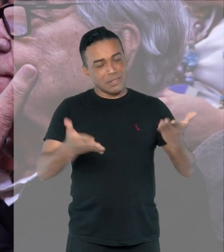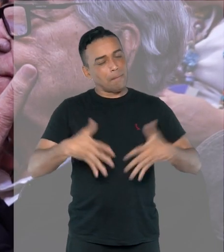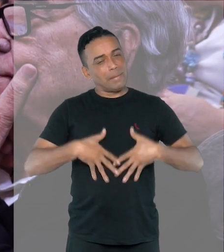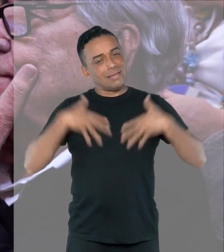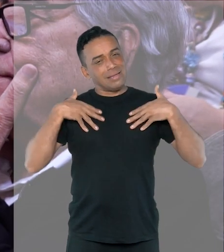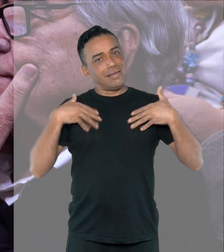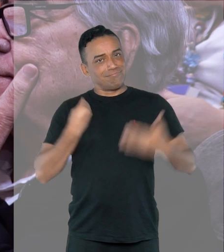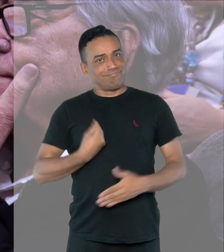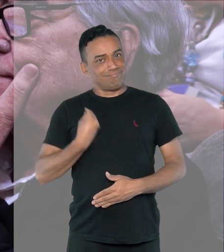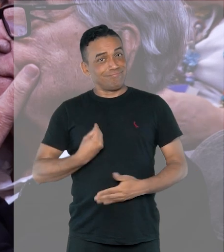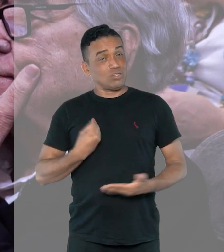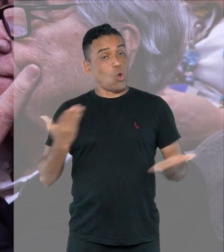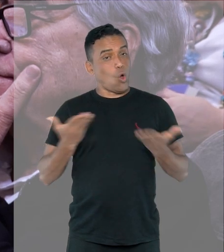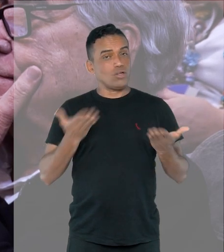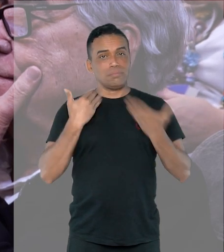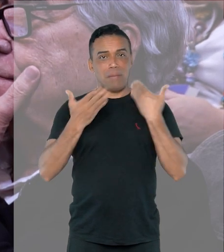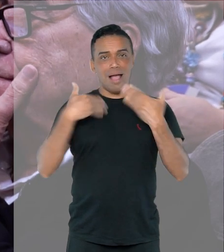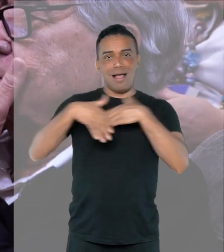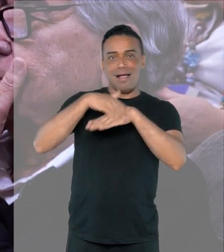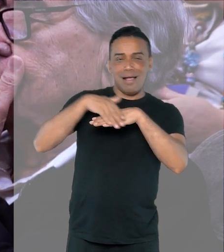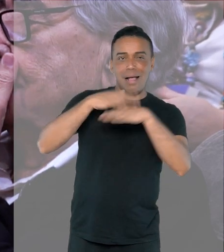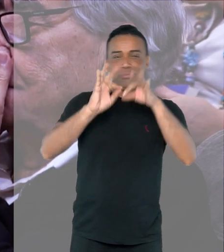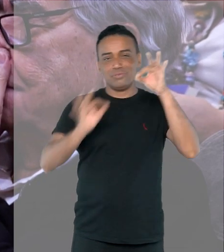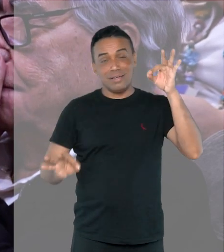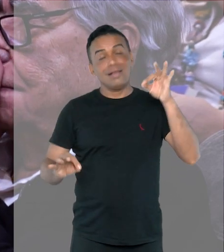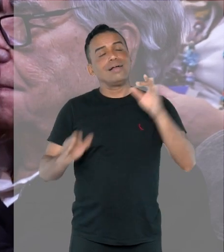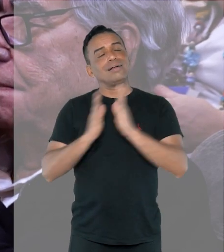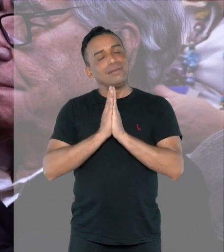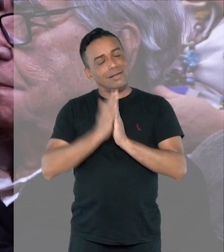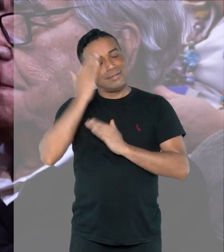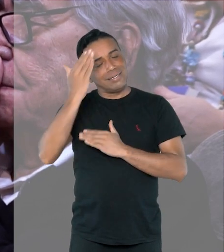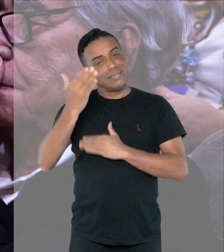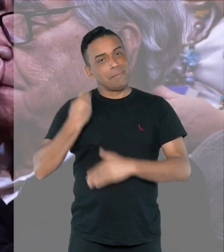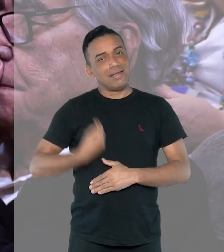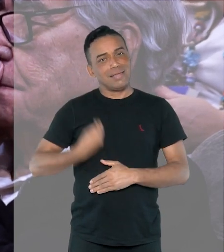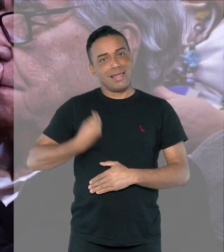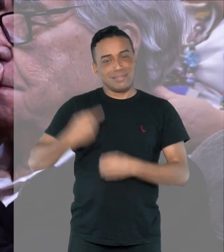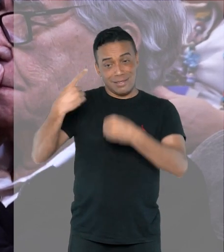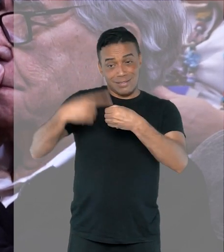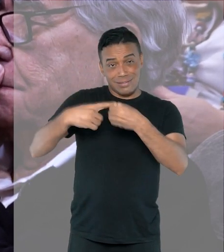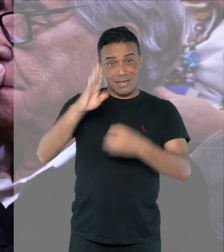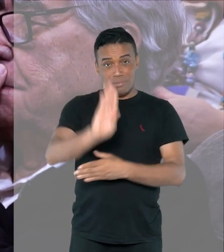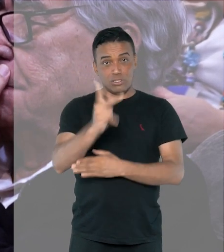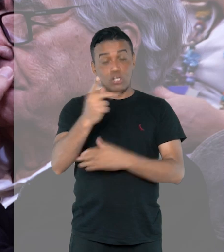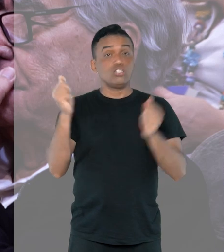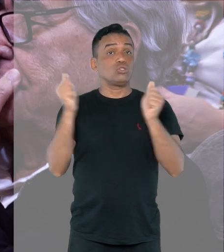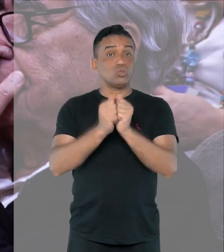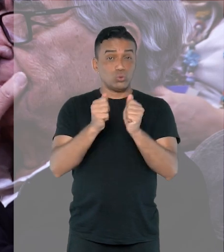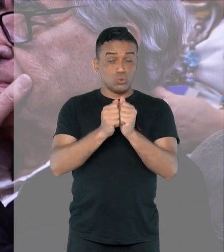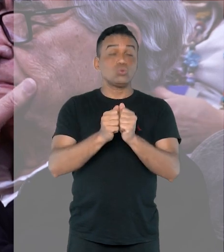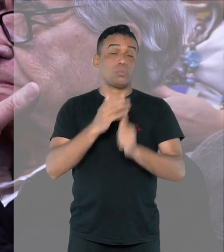estar presente nesse papo, né? Agradecer a sua presença aqui em Belo Horizonte. E aqui eu estou com a minha família, estou com meus pais,